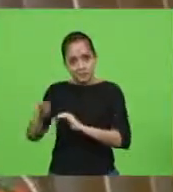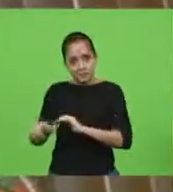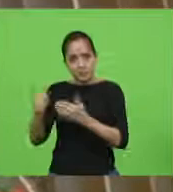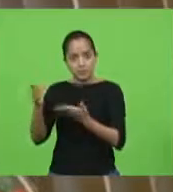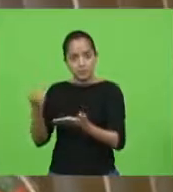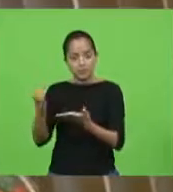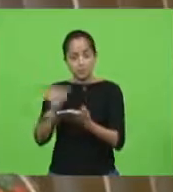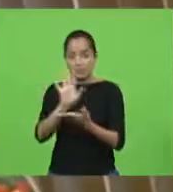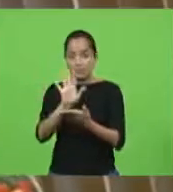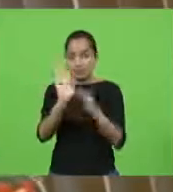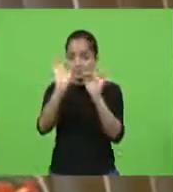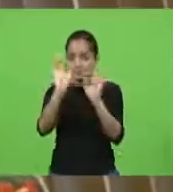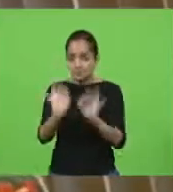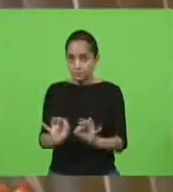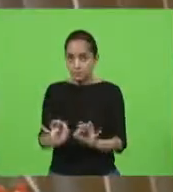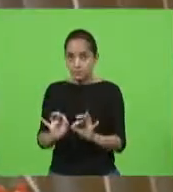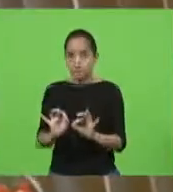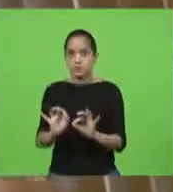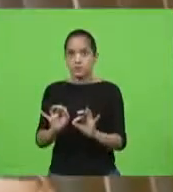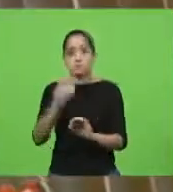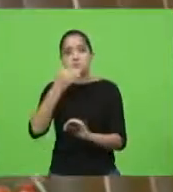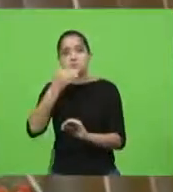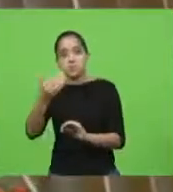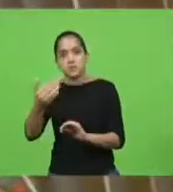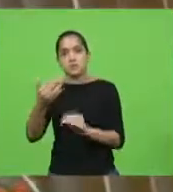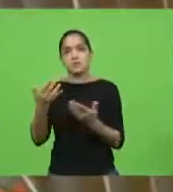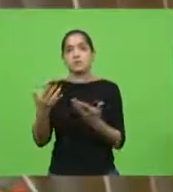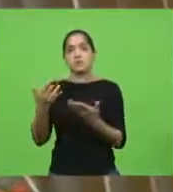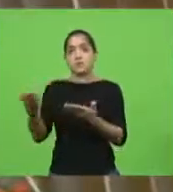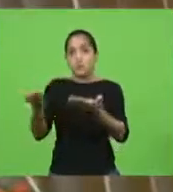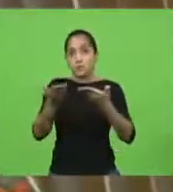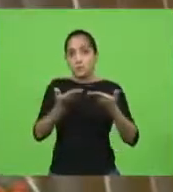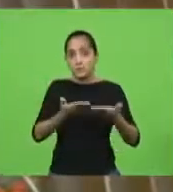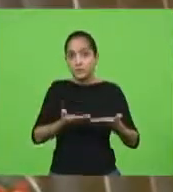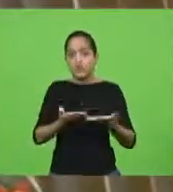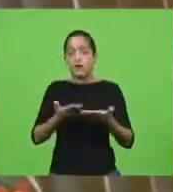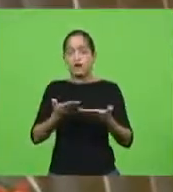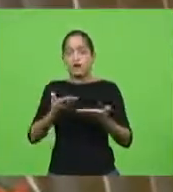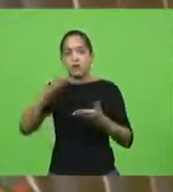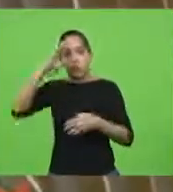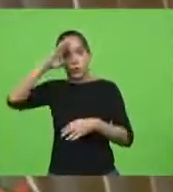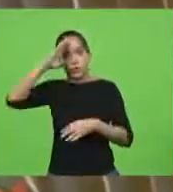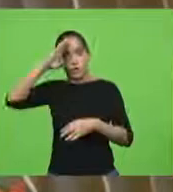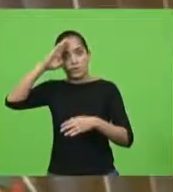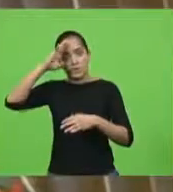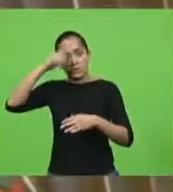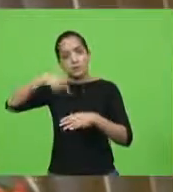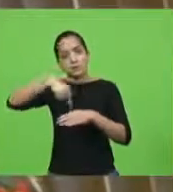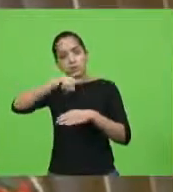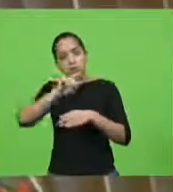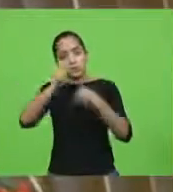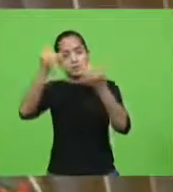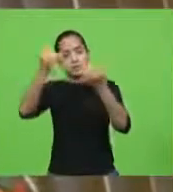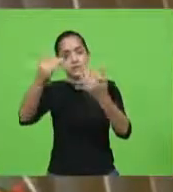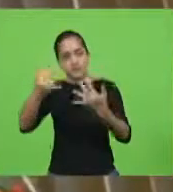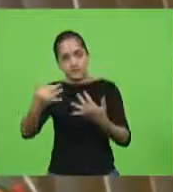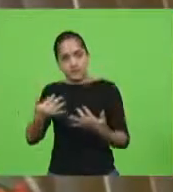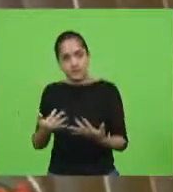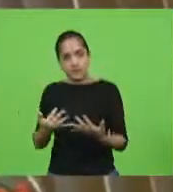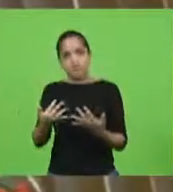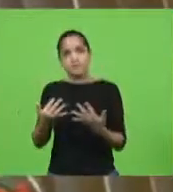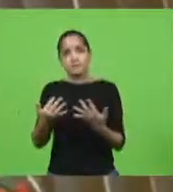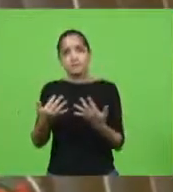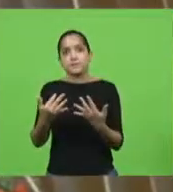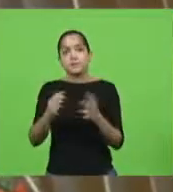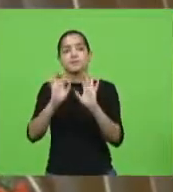certeza que a senhora pedir, convidar, né, o comandante Dionei, ele vai estar à disposição e, com certeza, a